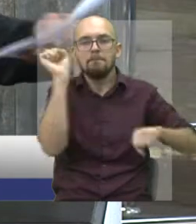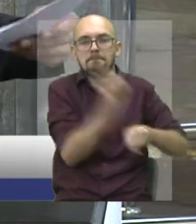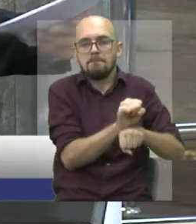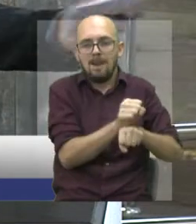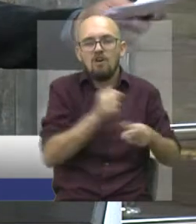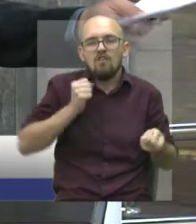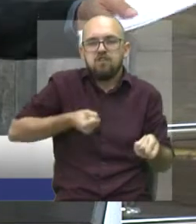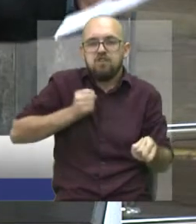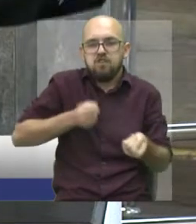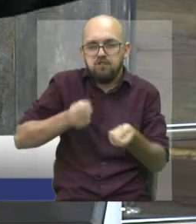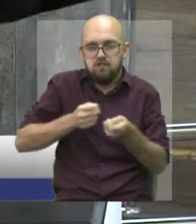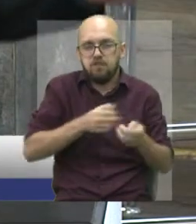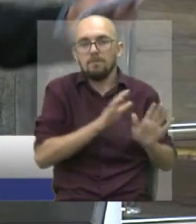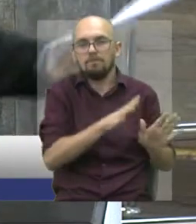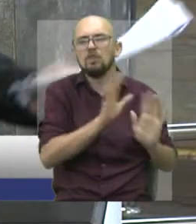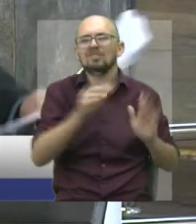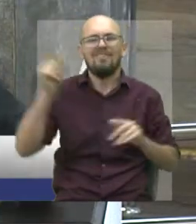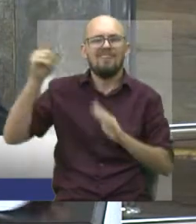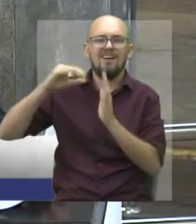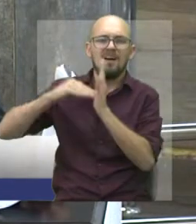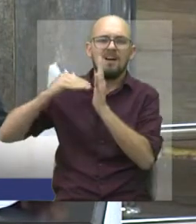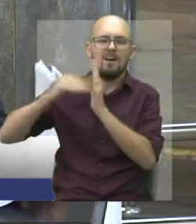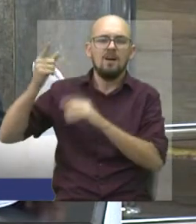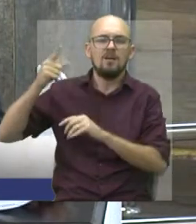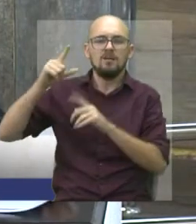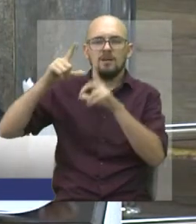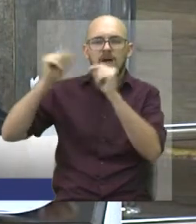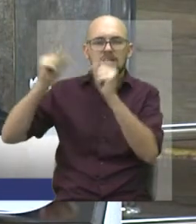tem até, já está em andamento na Câmara dos Deputados,